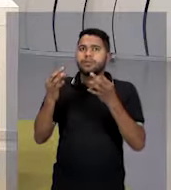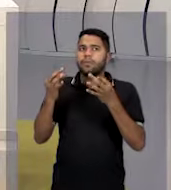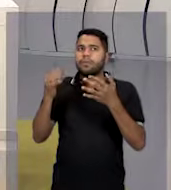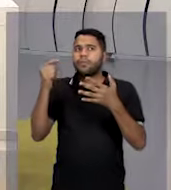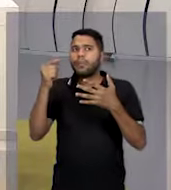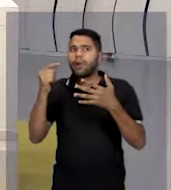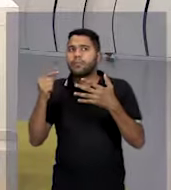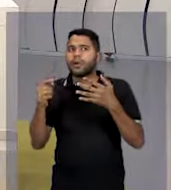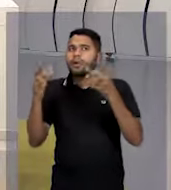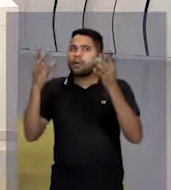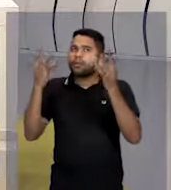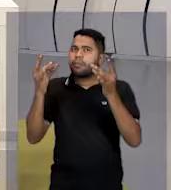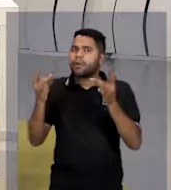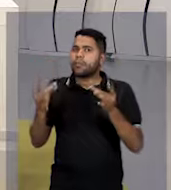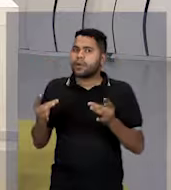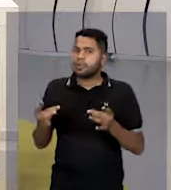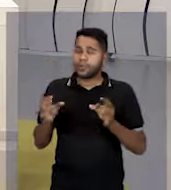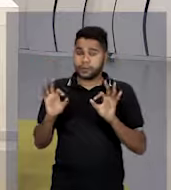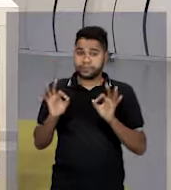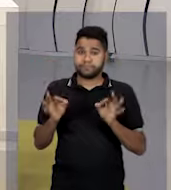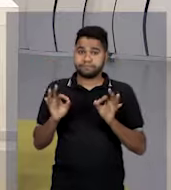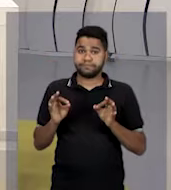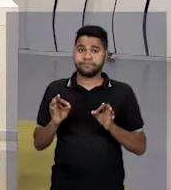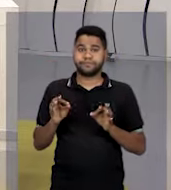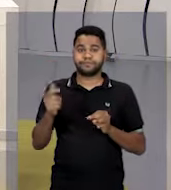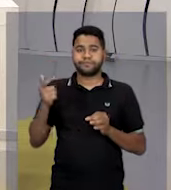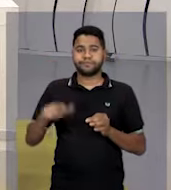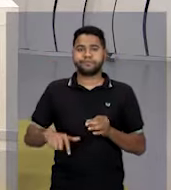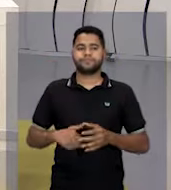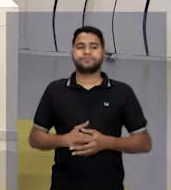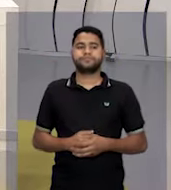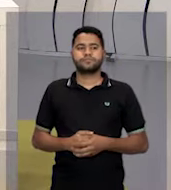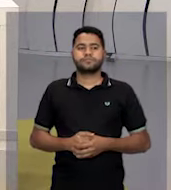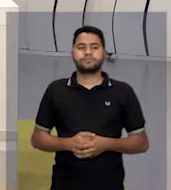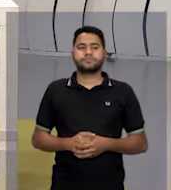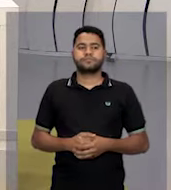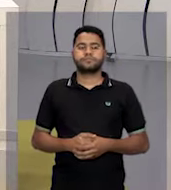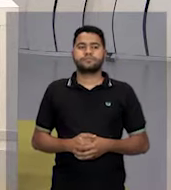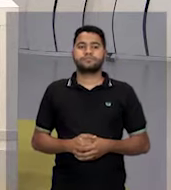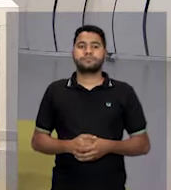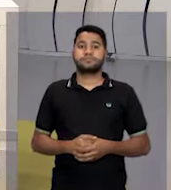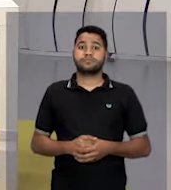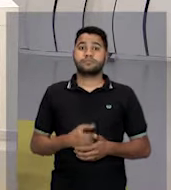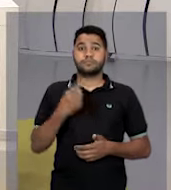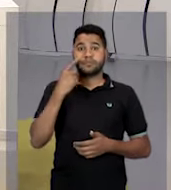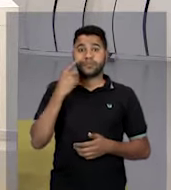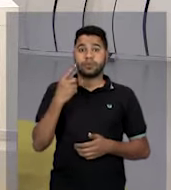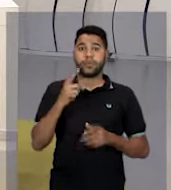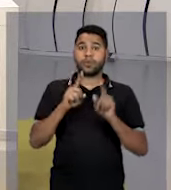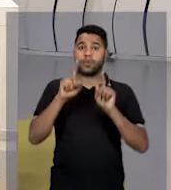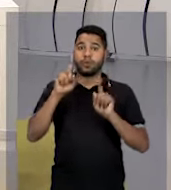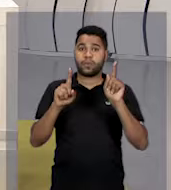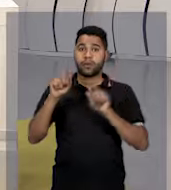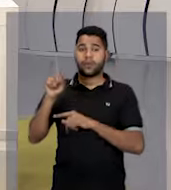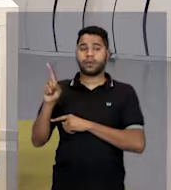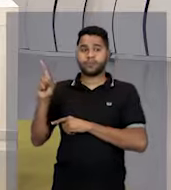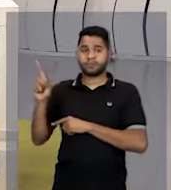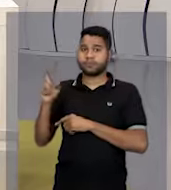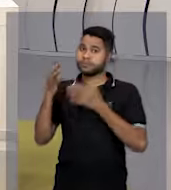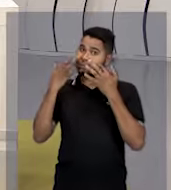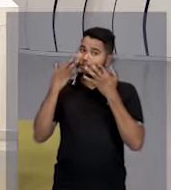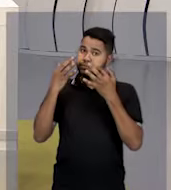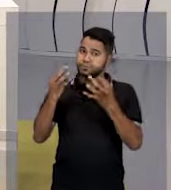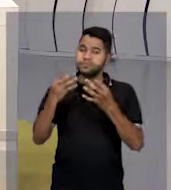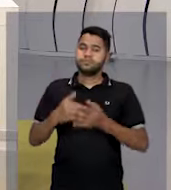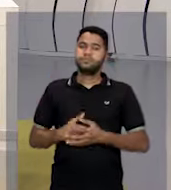esses detalhes, correto? Vamos a mais uma questão. Considere o gráfico a seguir. Presta bastante